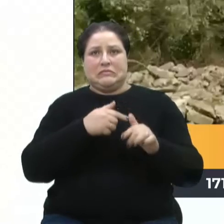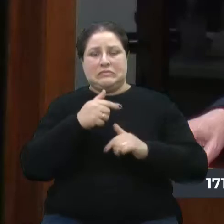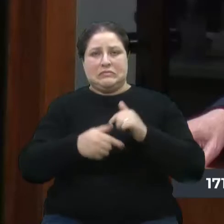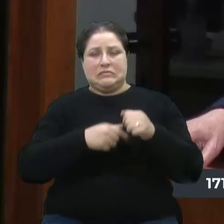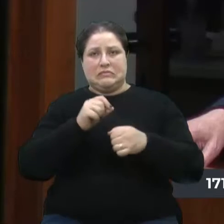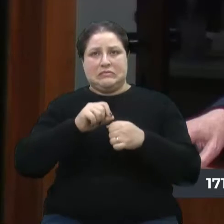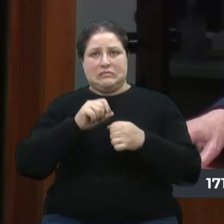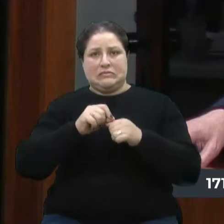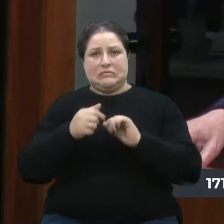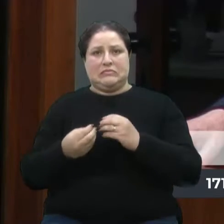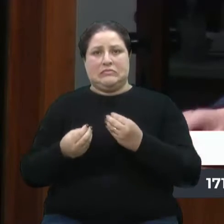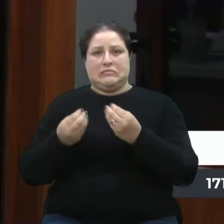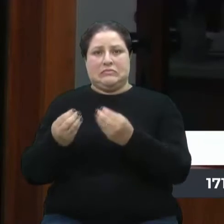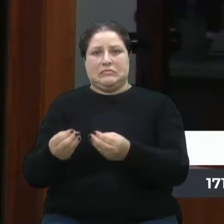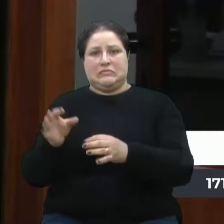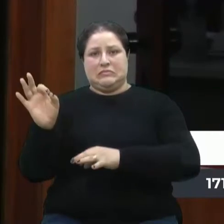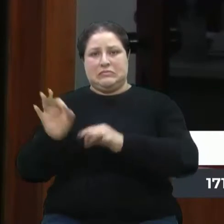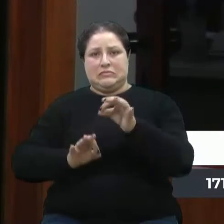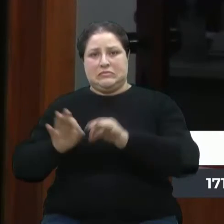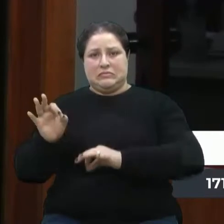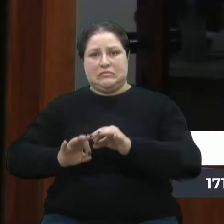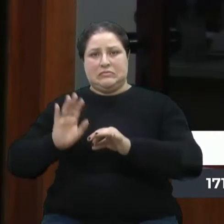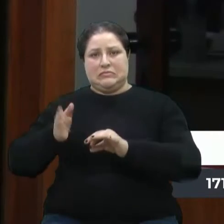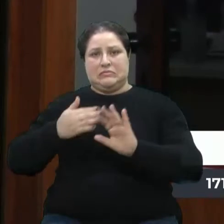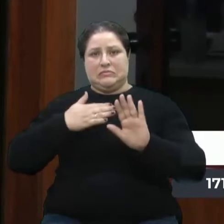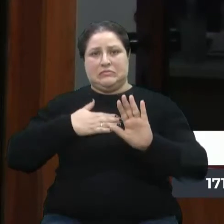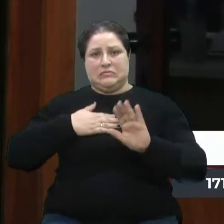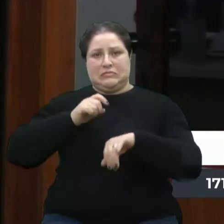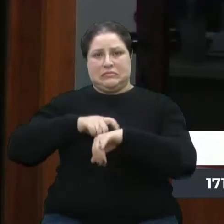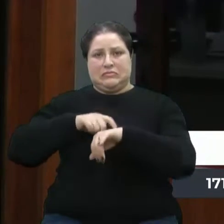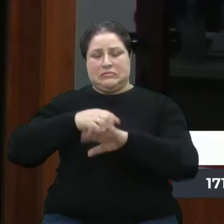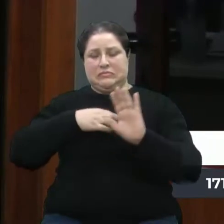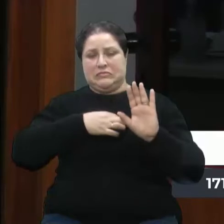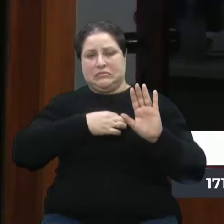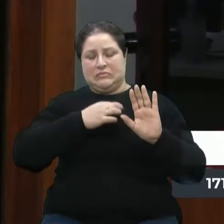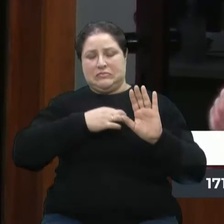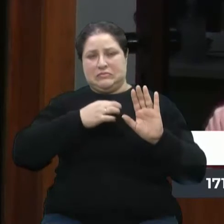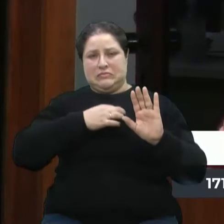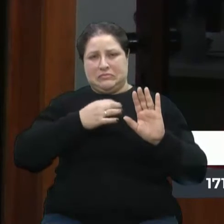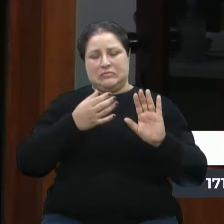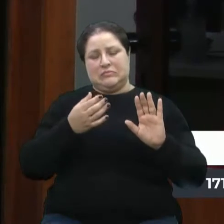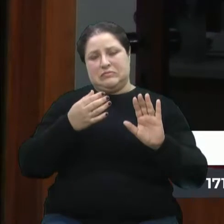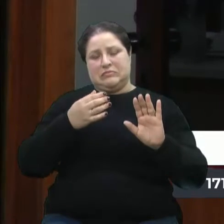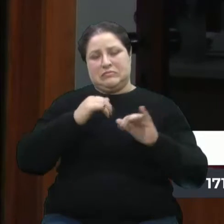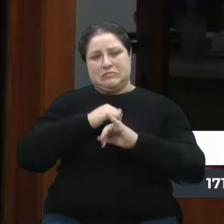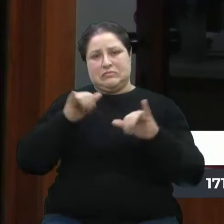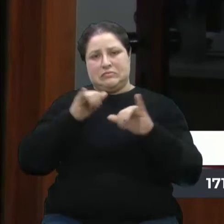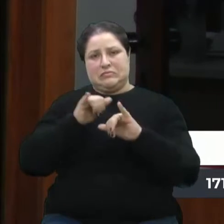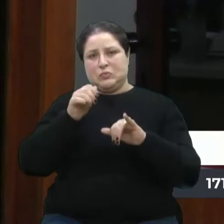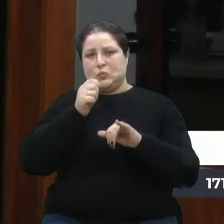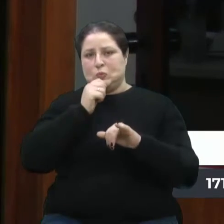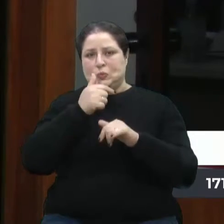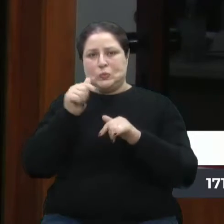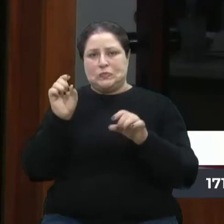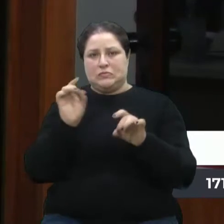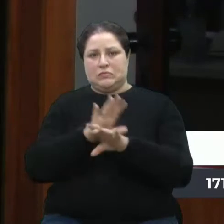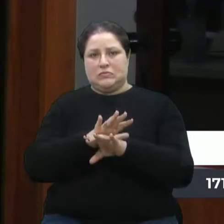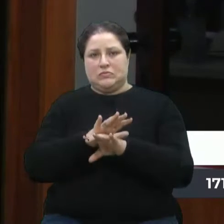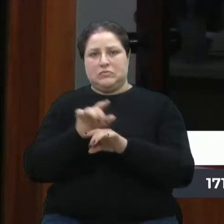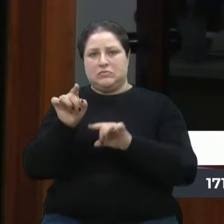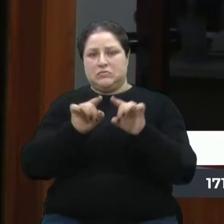entregar projetos que foram prometidos em campanha e que nem sempre estão prontos. Então, esse projeto visa